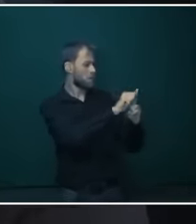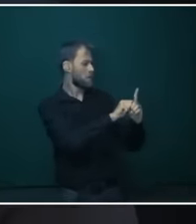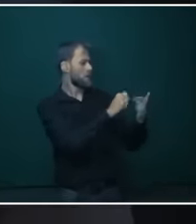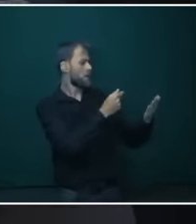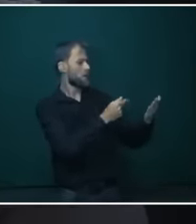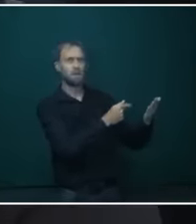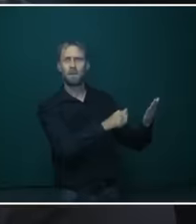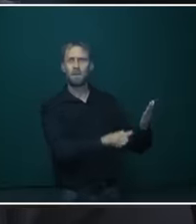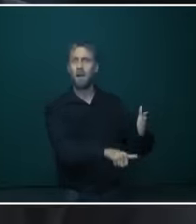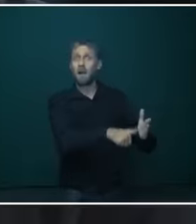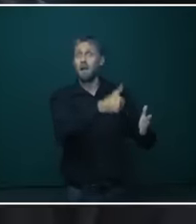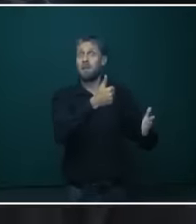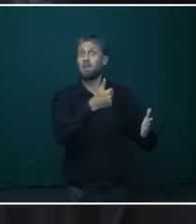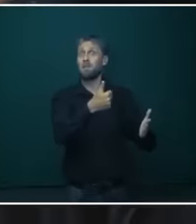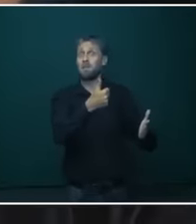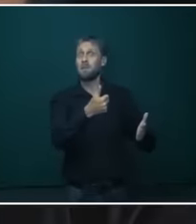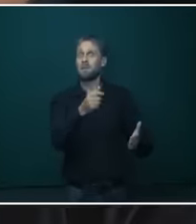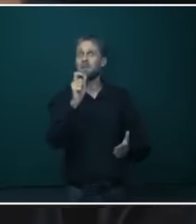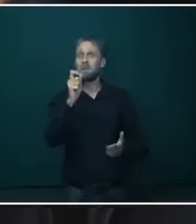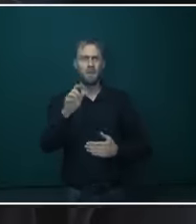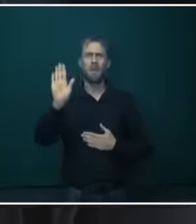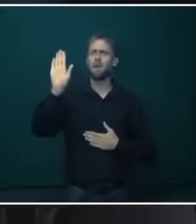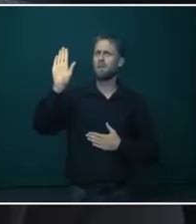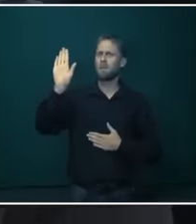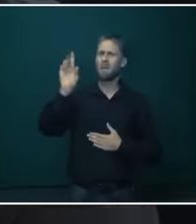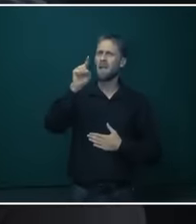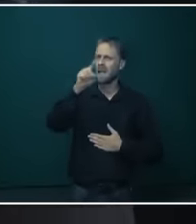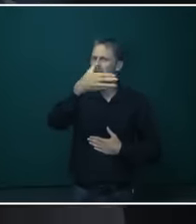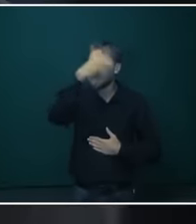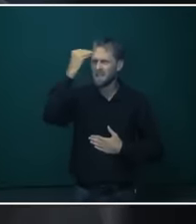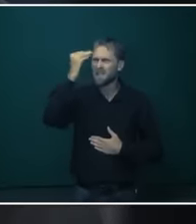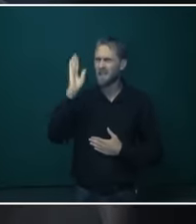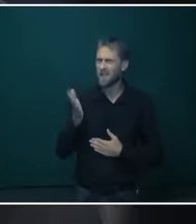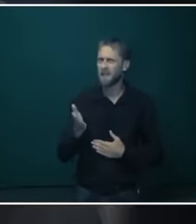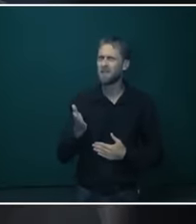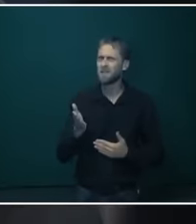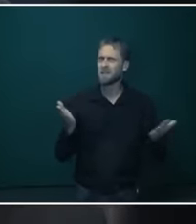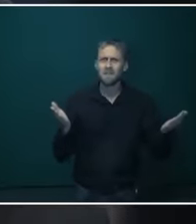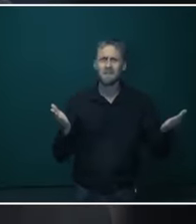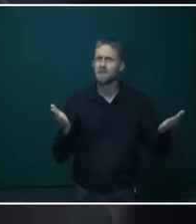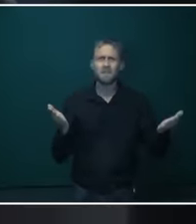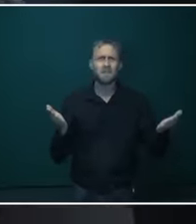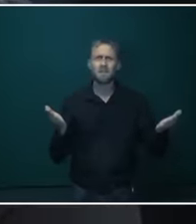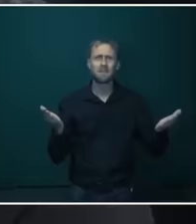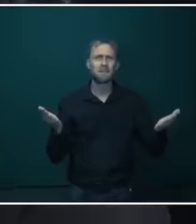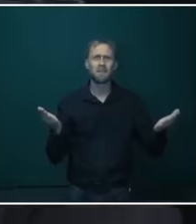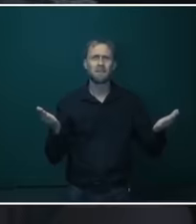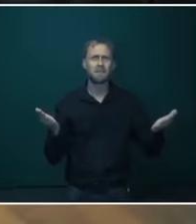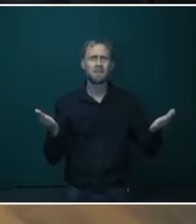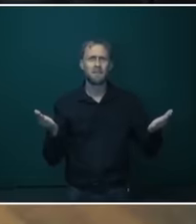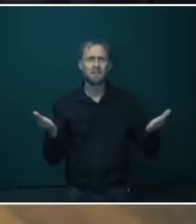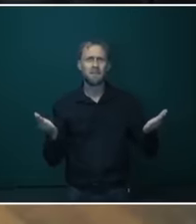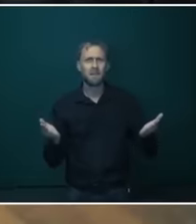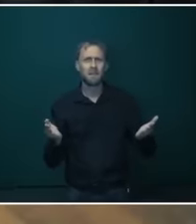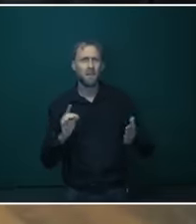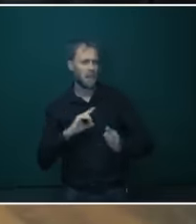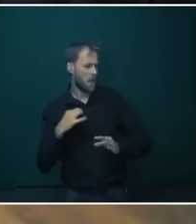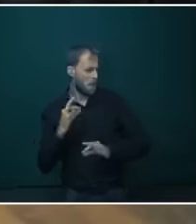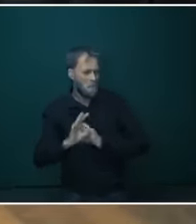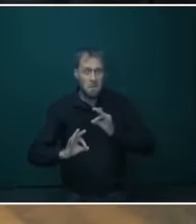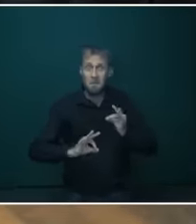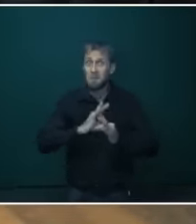Foi a primeira vez, e o que me prometeu, será que se esqueceu? De todos os